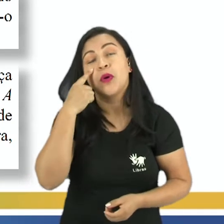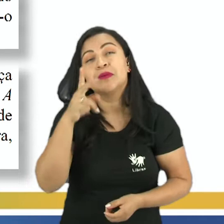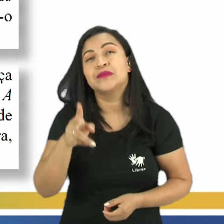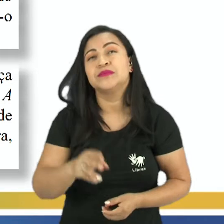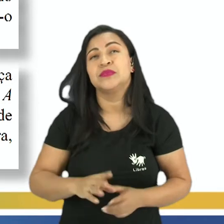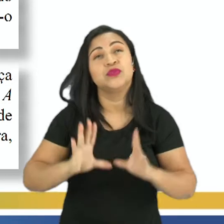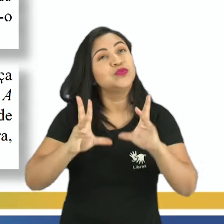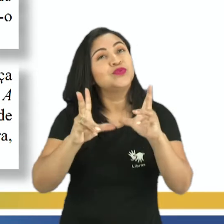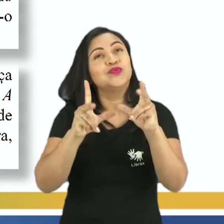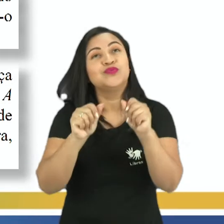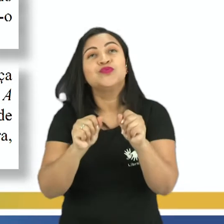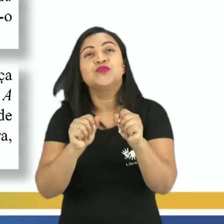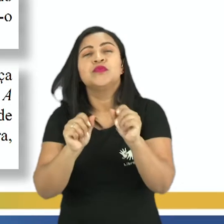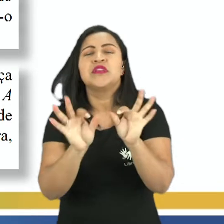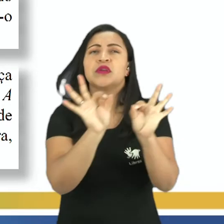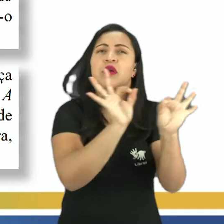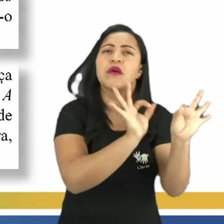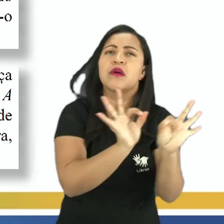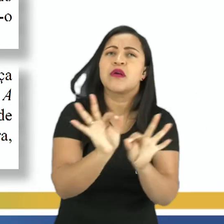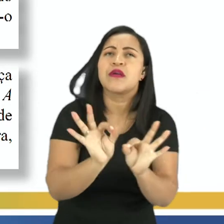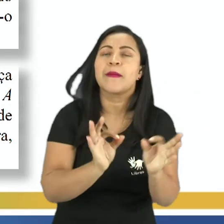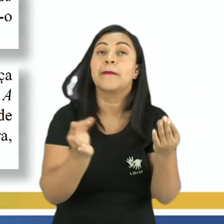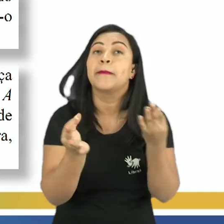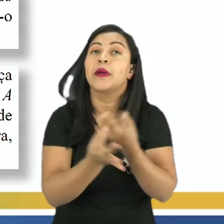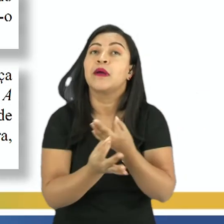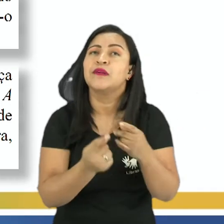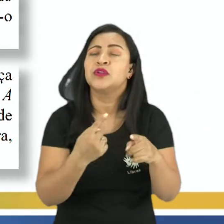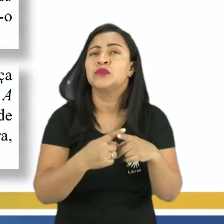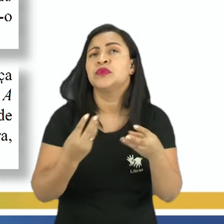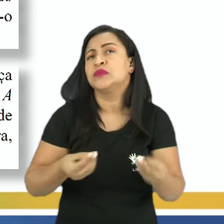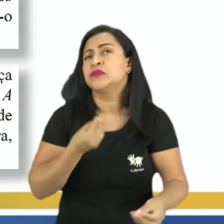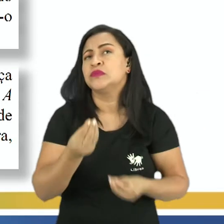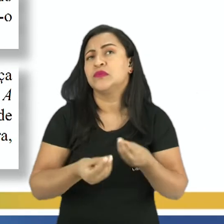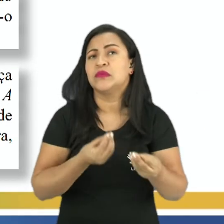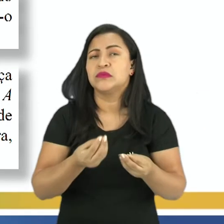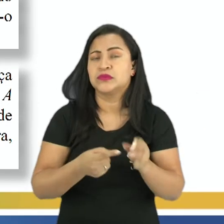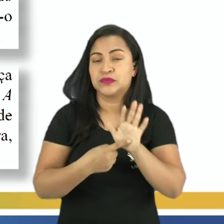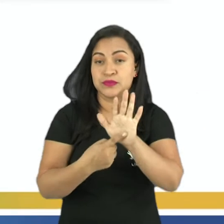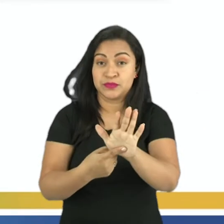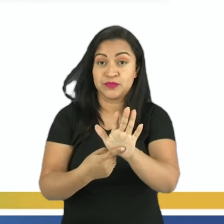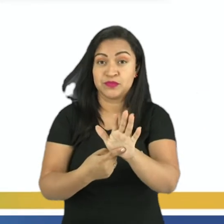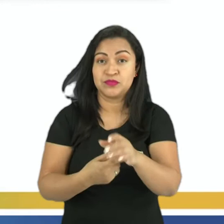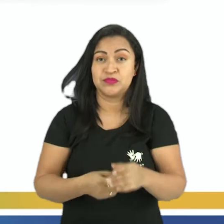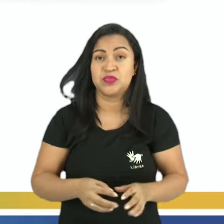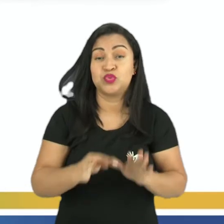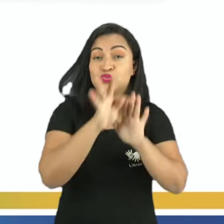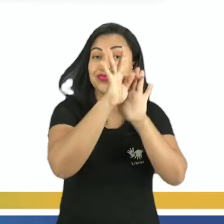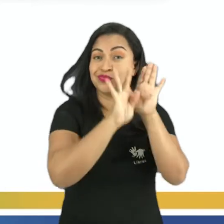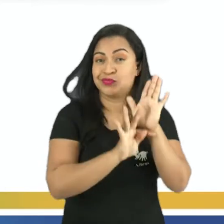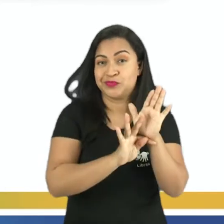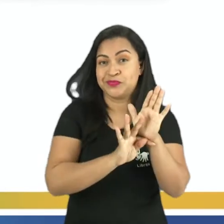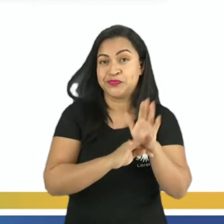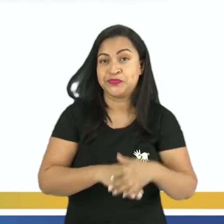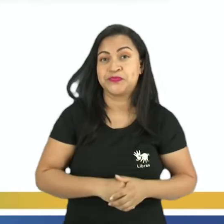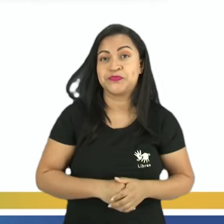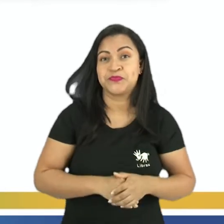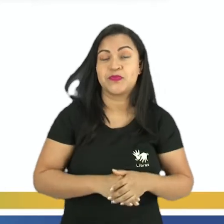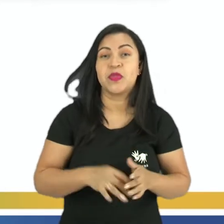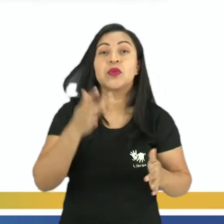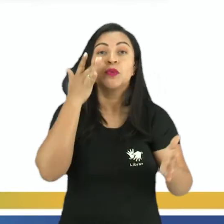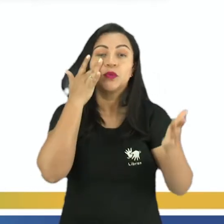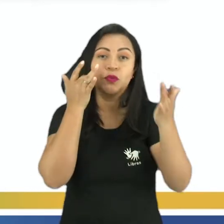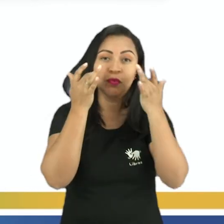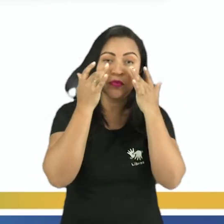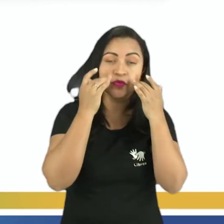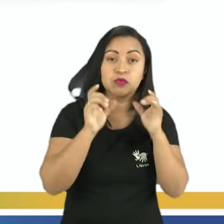está conversando na cena, mas como que a gente vai reproduzir isso no nosso texto? O teatro é